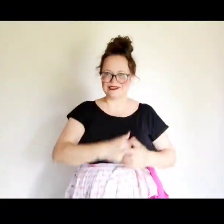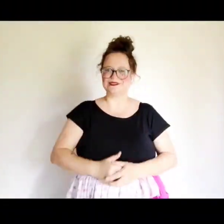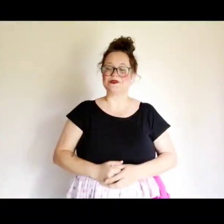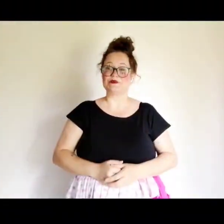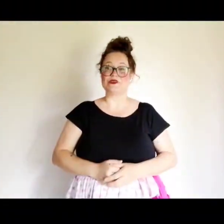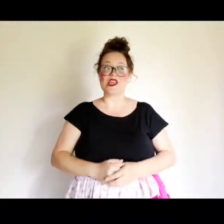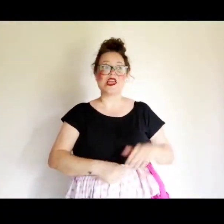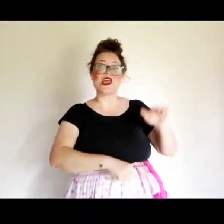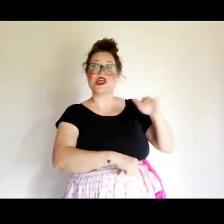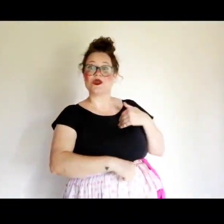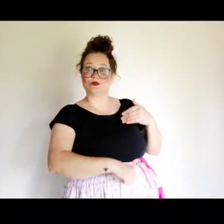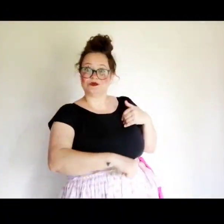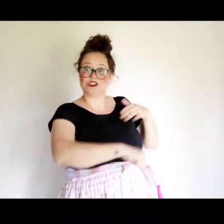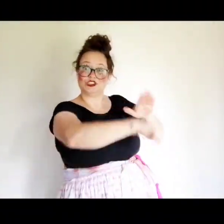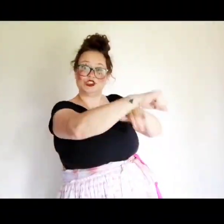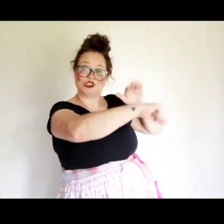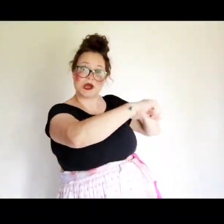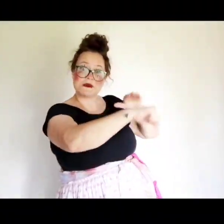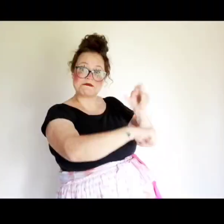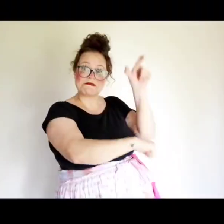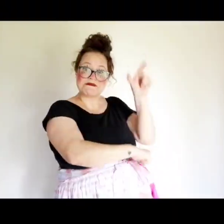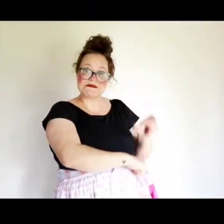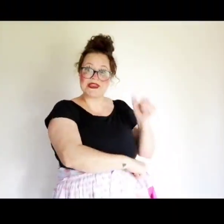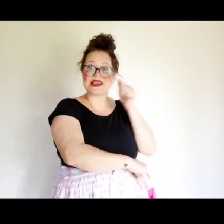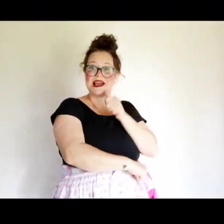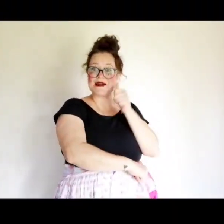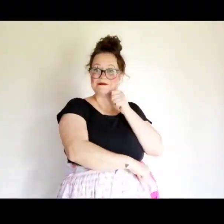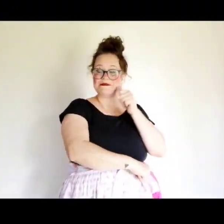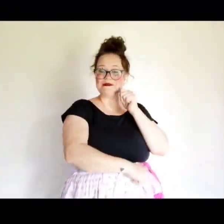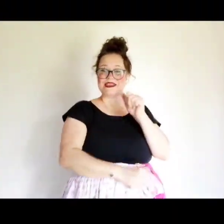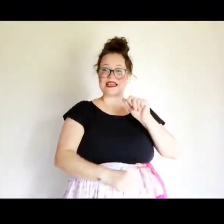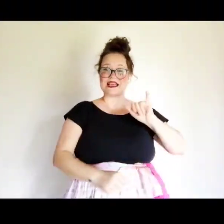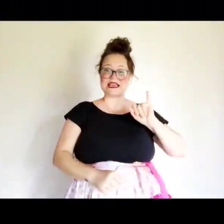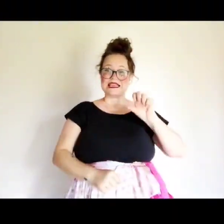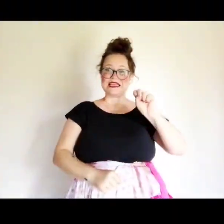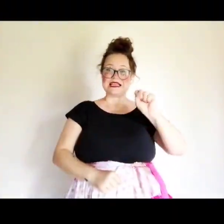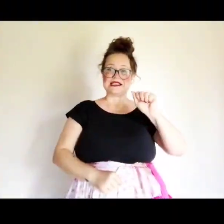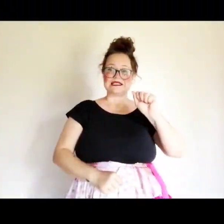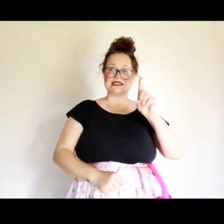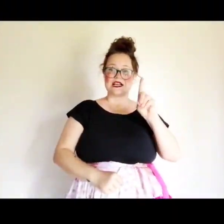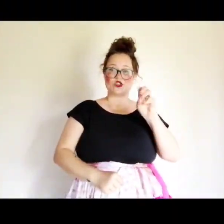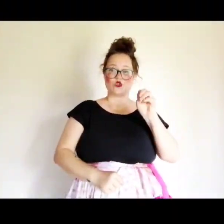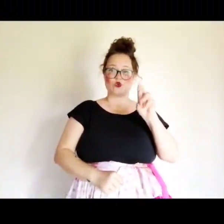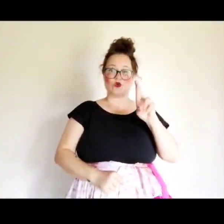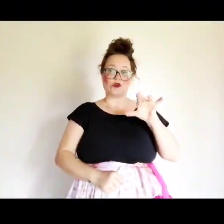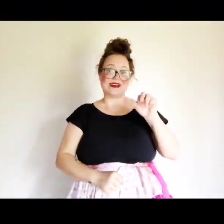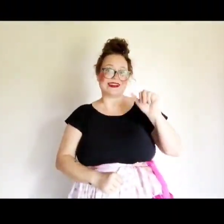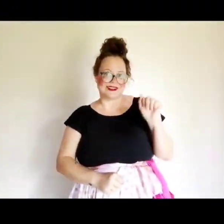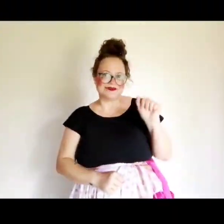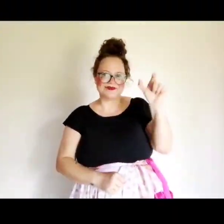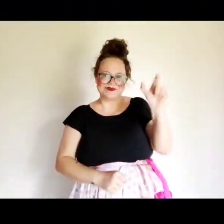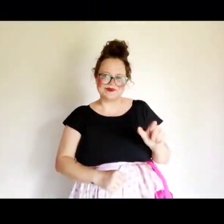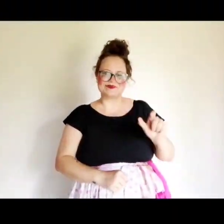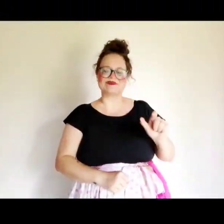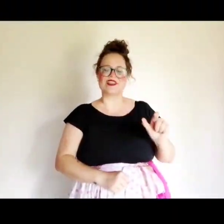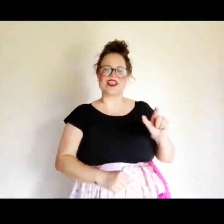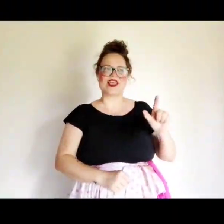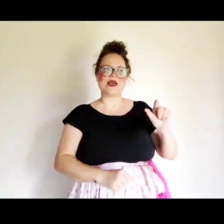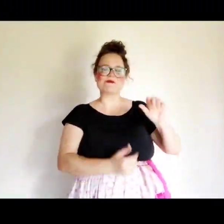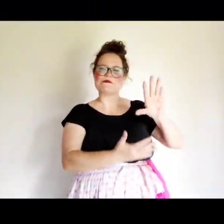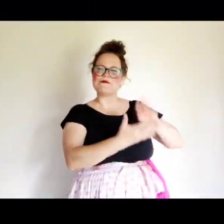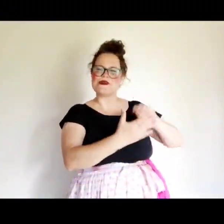Aí a gente chamou a nossa grande amiga e artista Isadora Maneric. E a